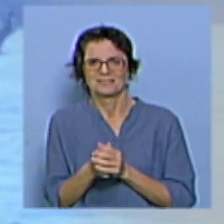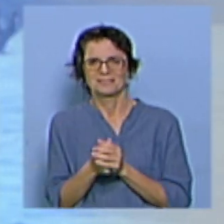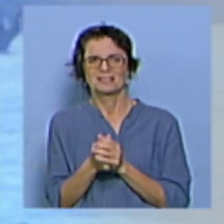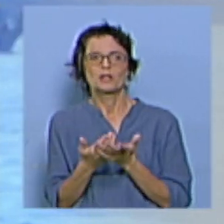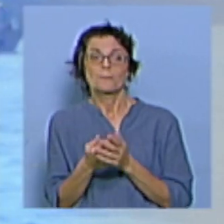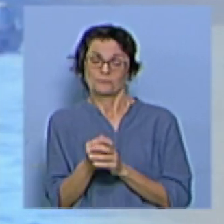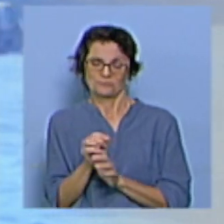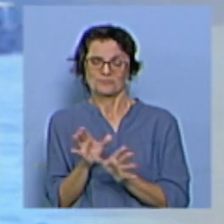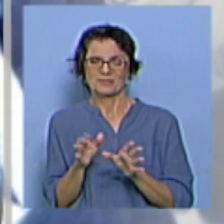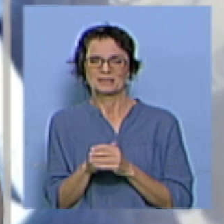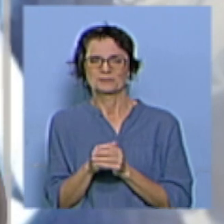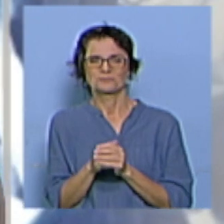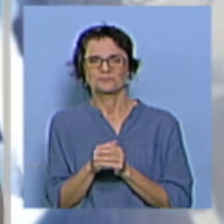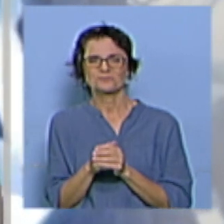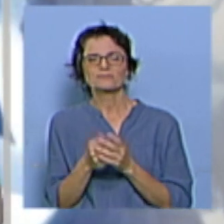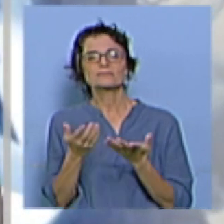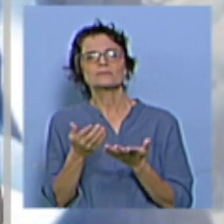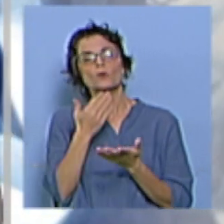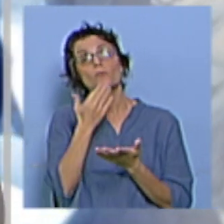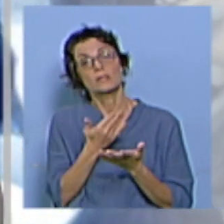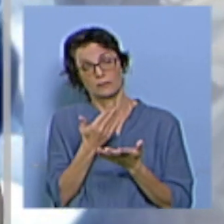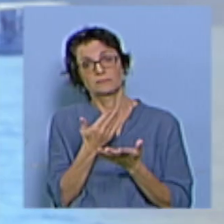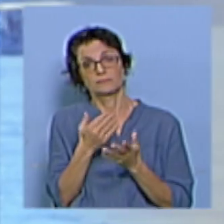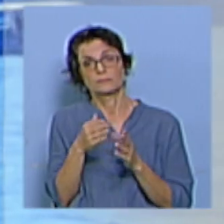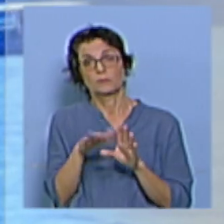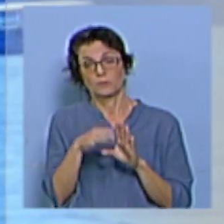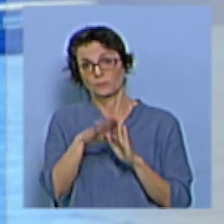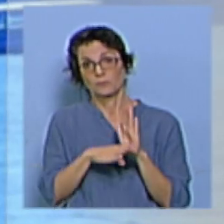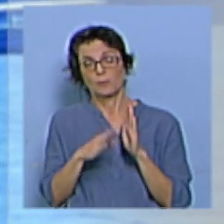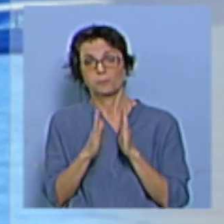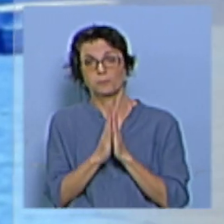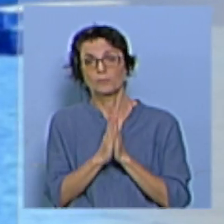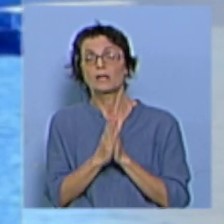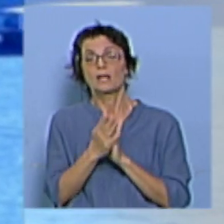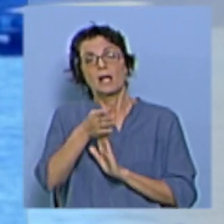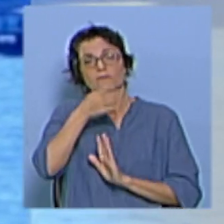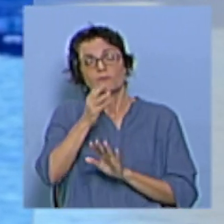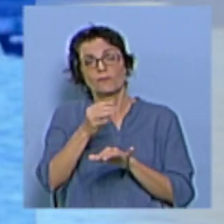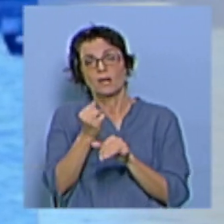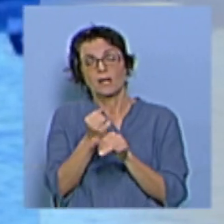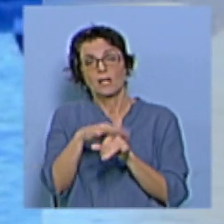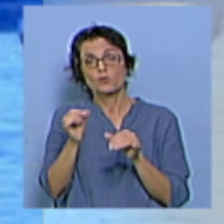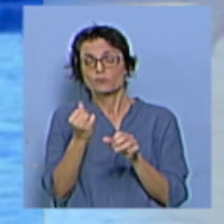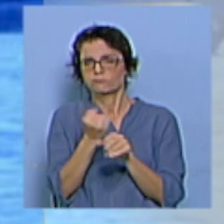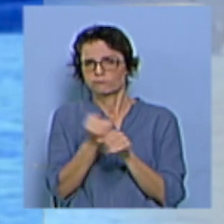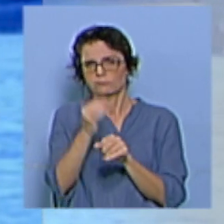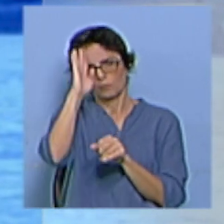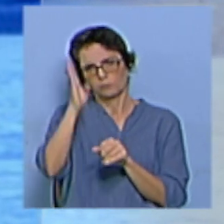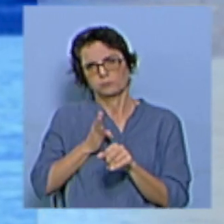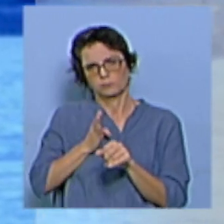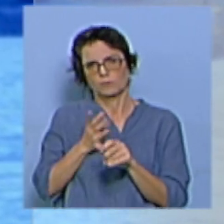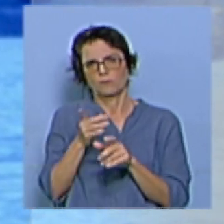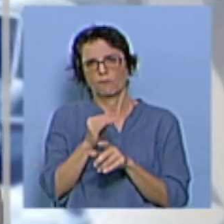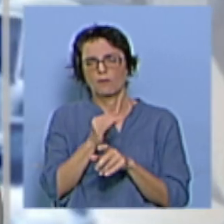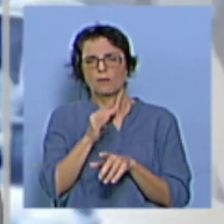Diocese neste contexto. Sem dúvida. Dom Rui Valério, agradeço-lhe muito ter estado aqui no programa Eclésia a falar do trabalho das Forças de Segurança e dos